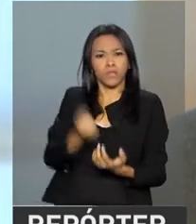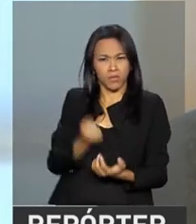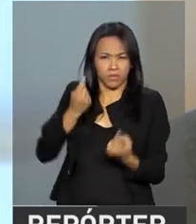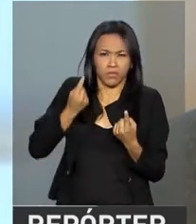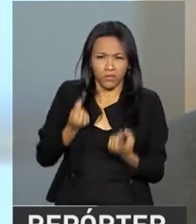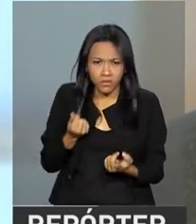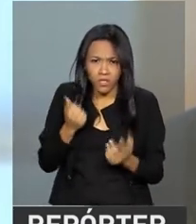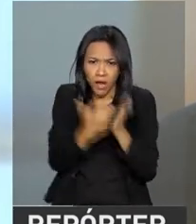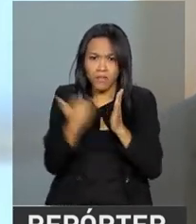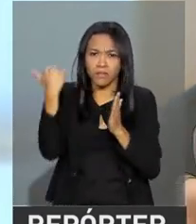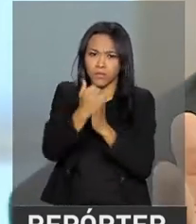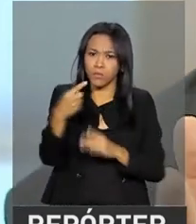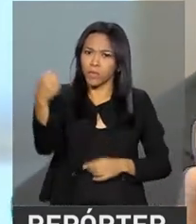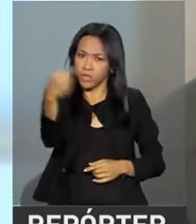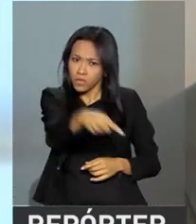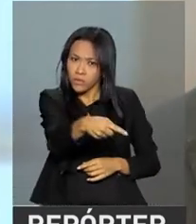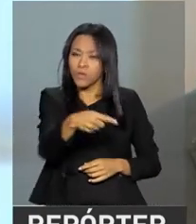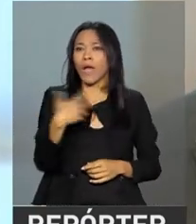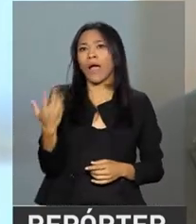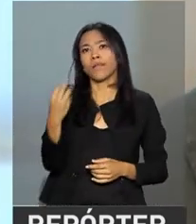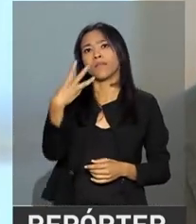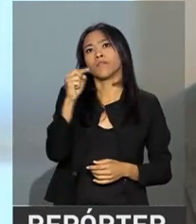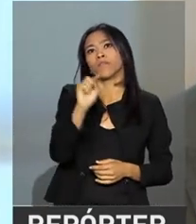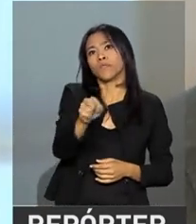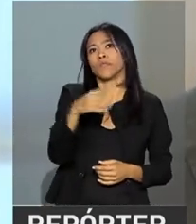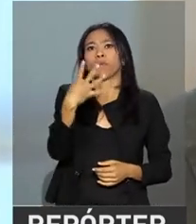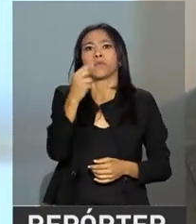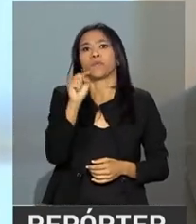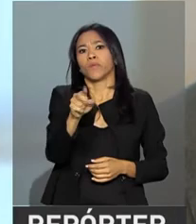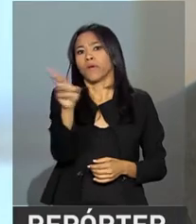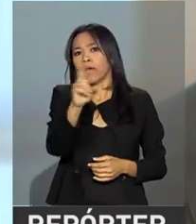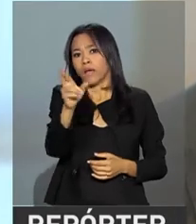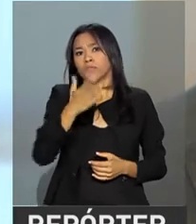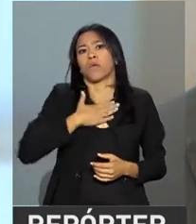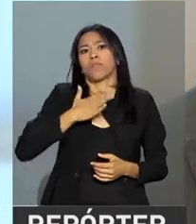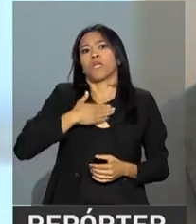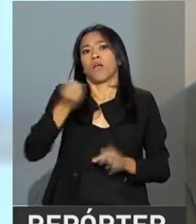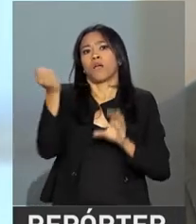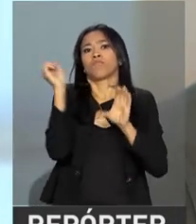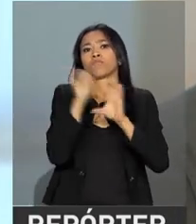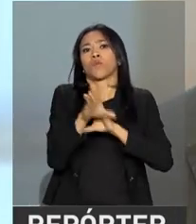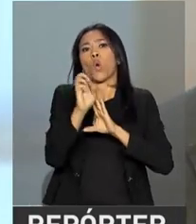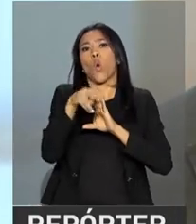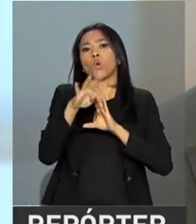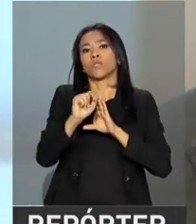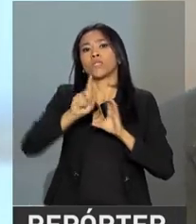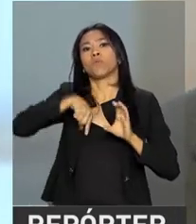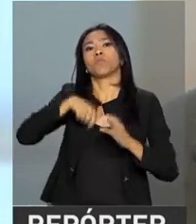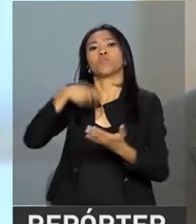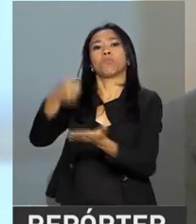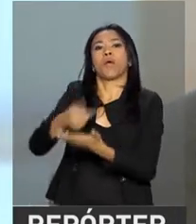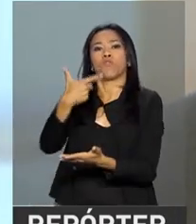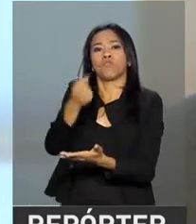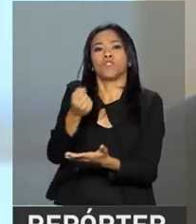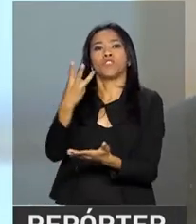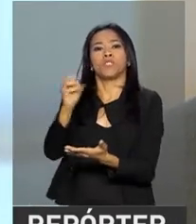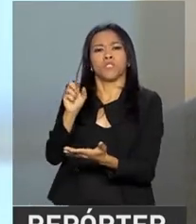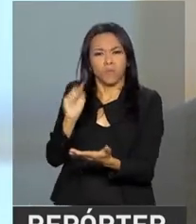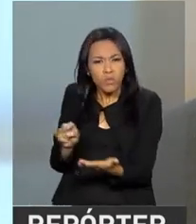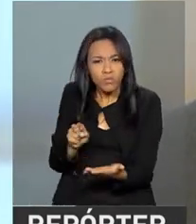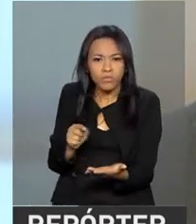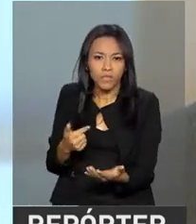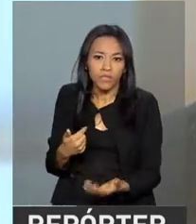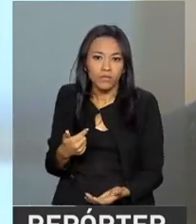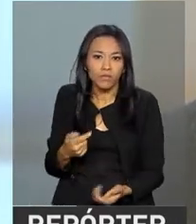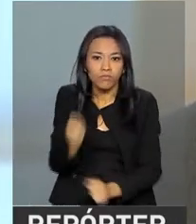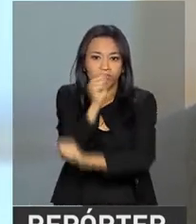superior aqui lá deposita 3 mil reais 4 mil reais na minha conta que eu te pago 20 mil 30 mil isso